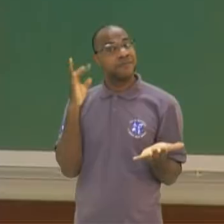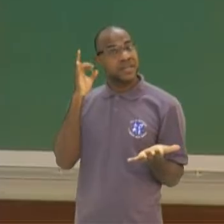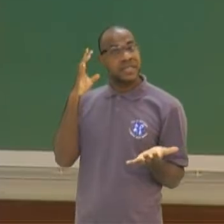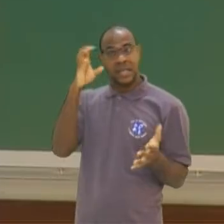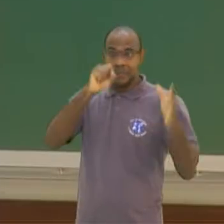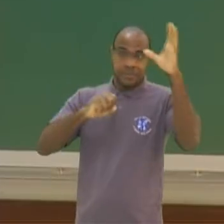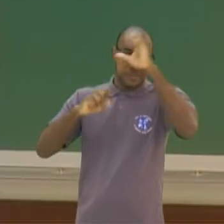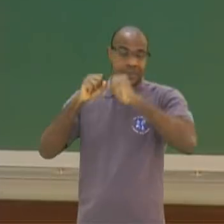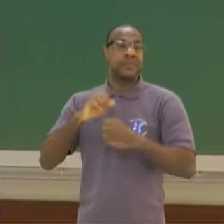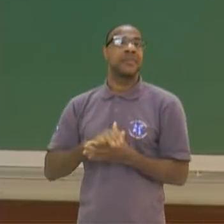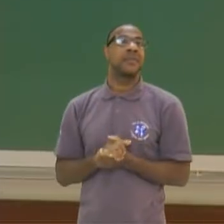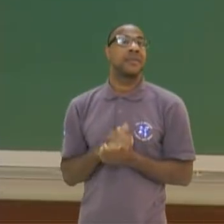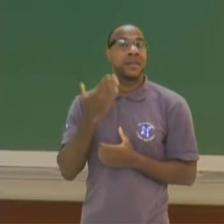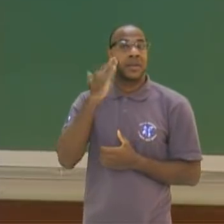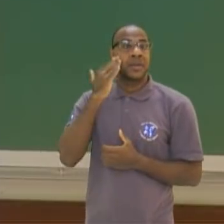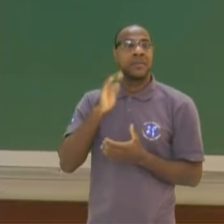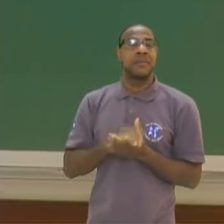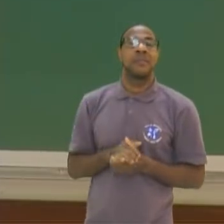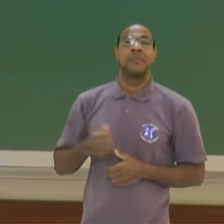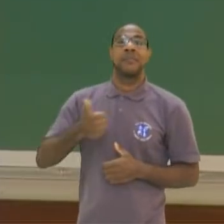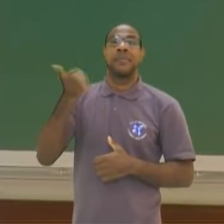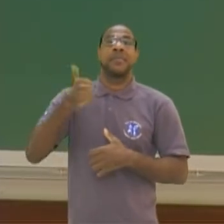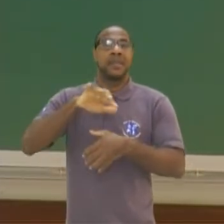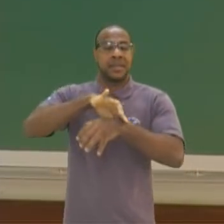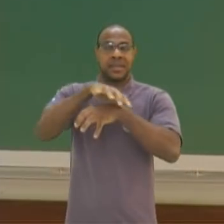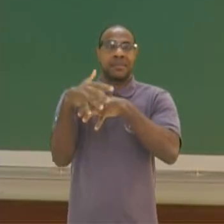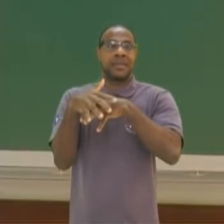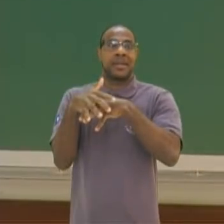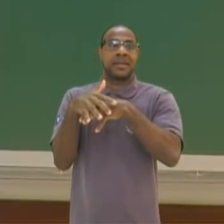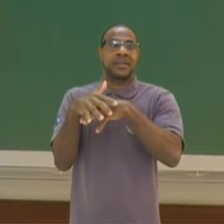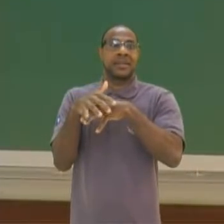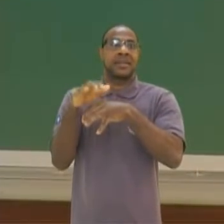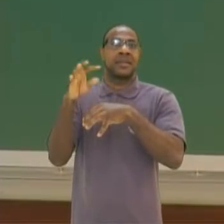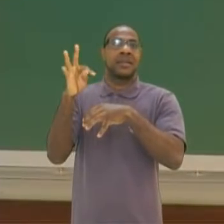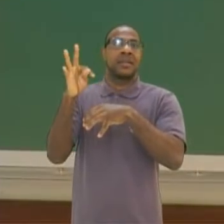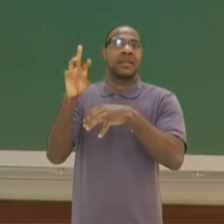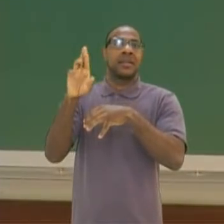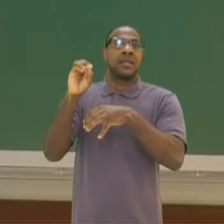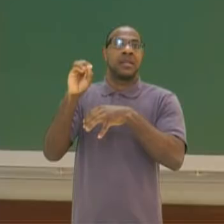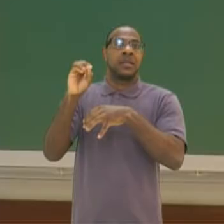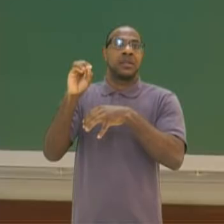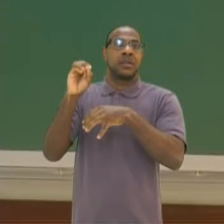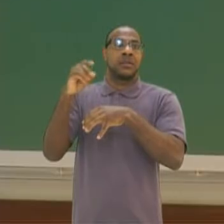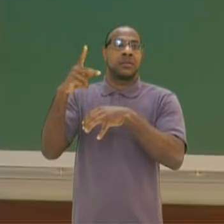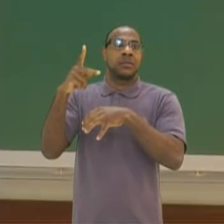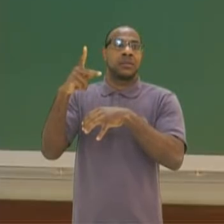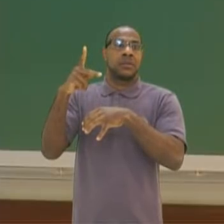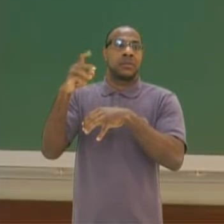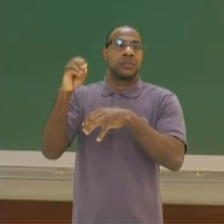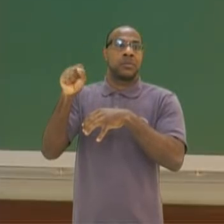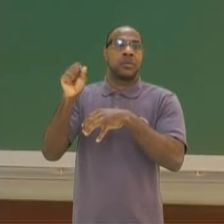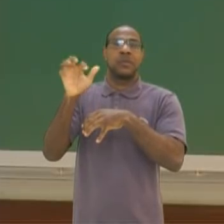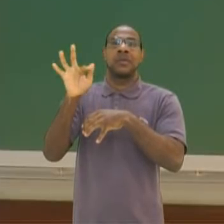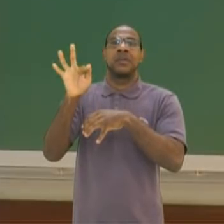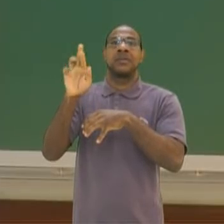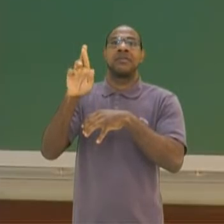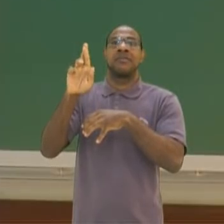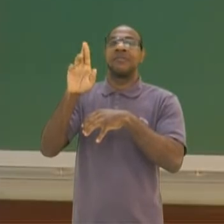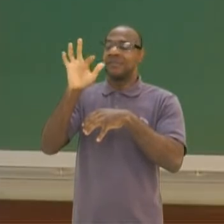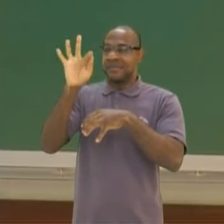compreensão. Então a gente vai falar da primeira camada. Por que ela é a primeira, Fabiano? Porque é a que está mais perto de nós. Então a gente vai falar da